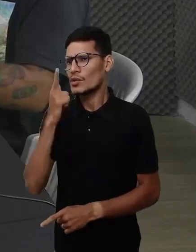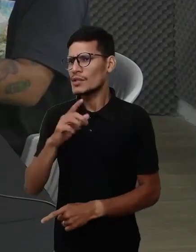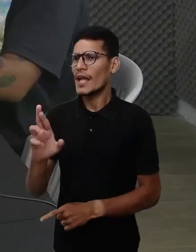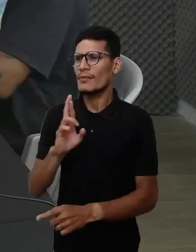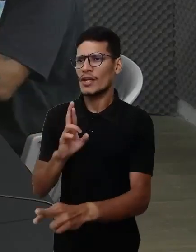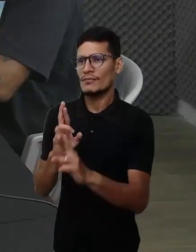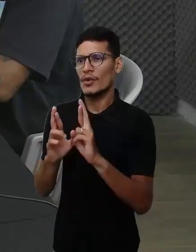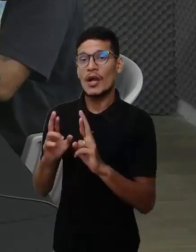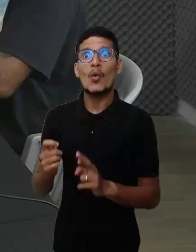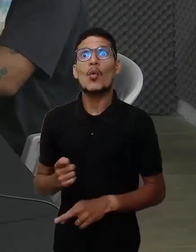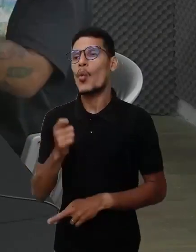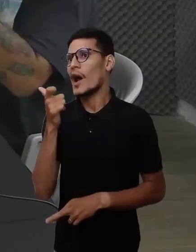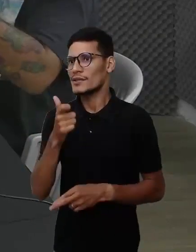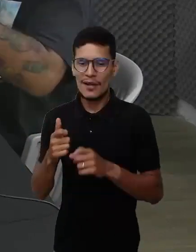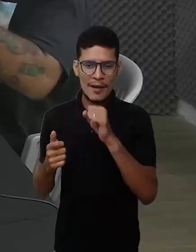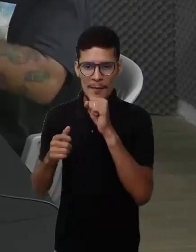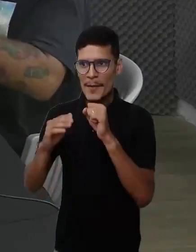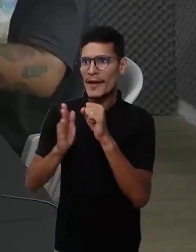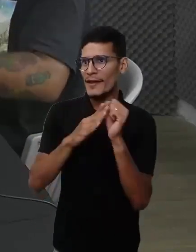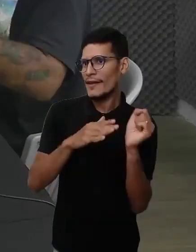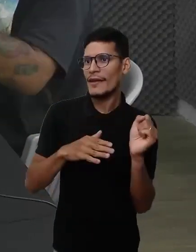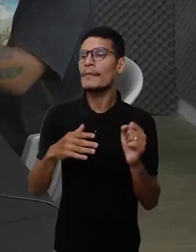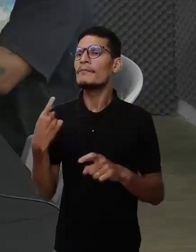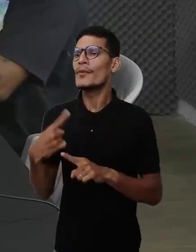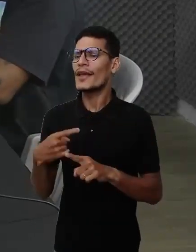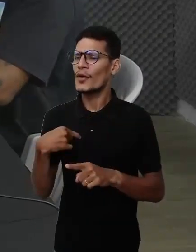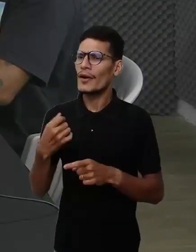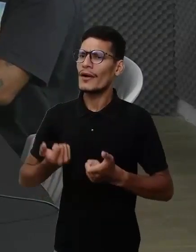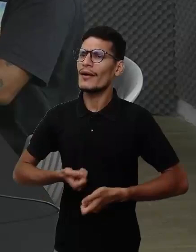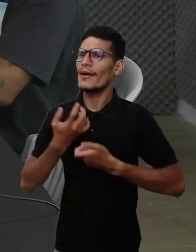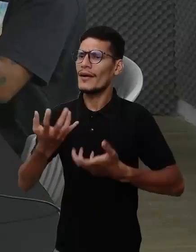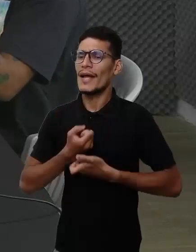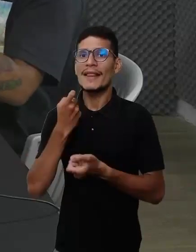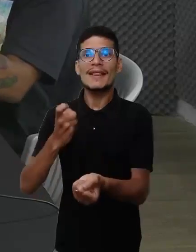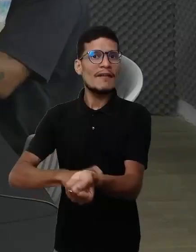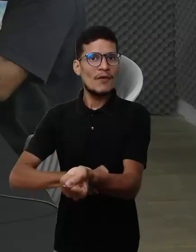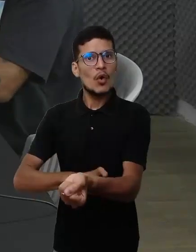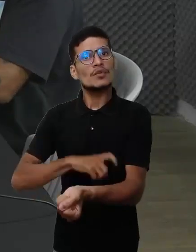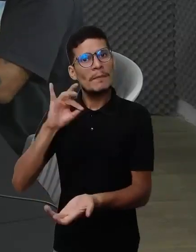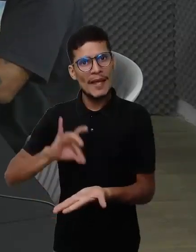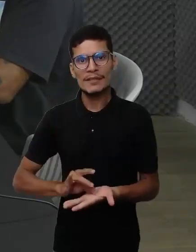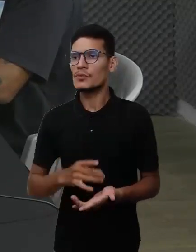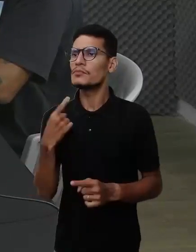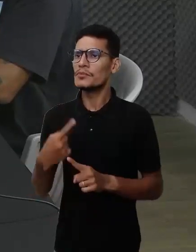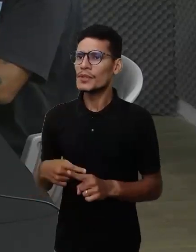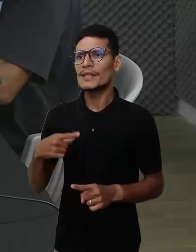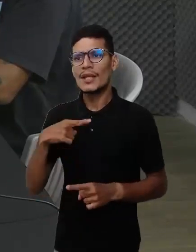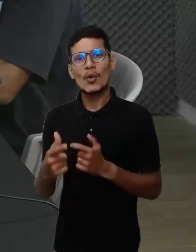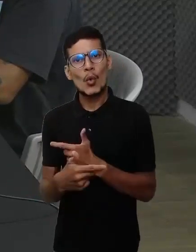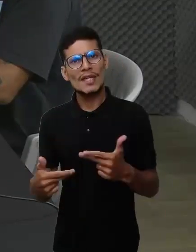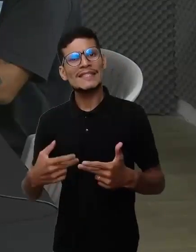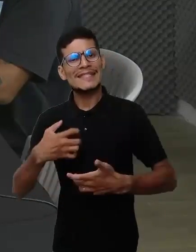Foi a hora que eu quase derrubava o microfone, porque eu fiquei falando assim, e a gente fica nervoso mesmo, né? Porque Fica. a gente tem coisa que dá É grave, é